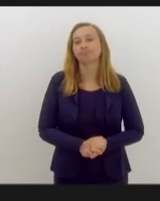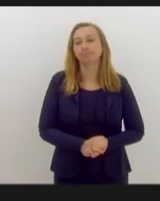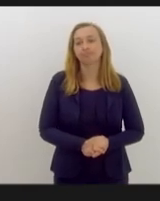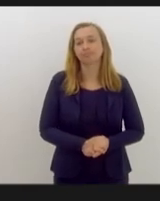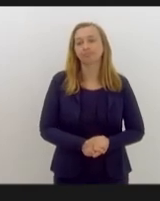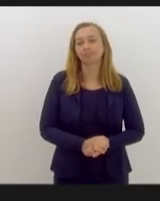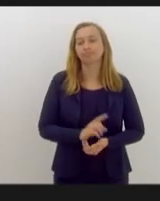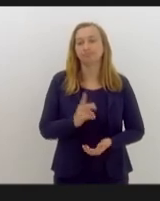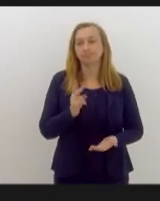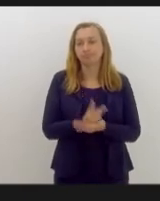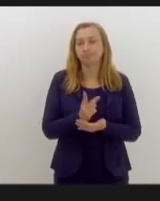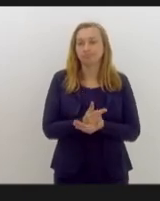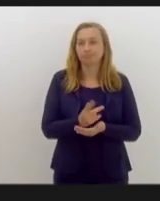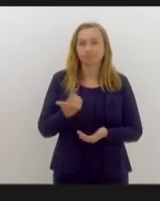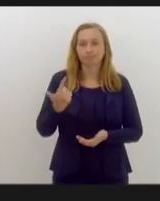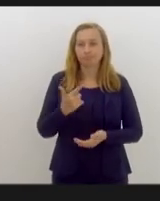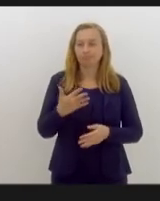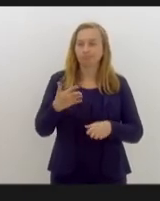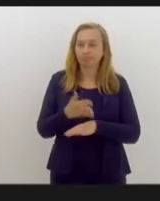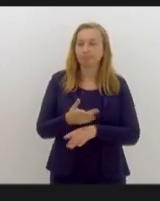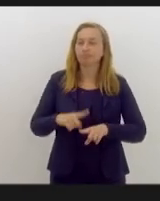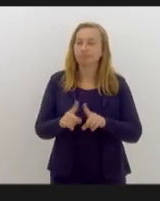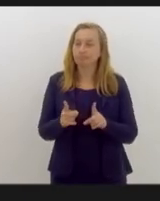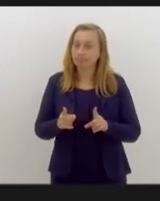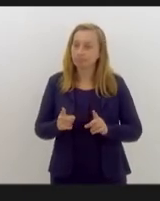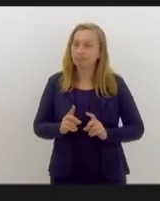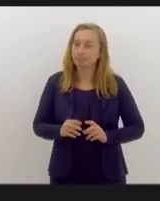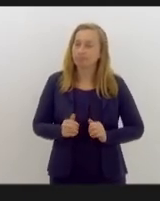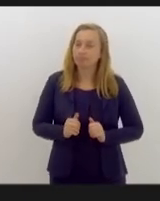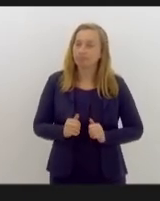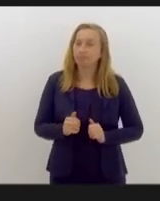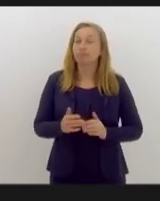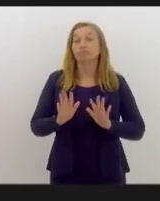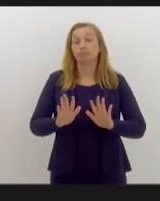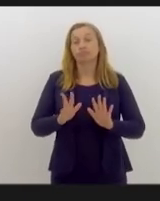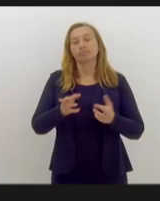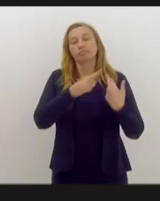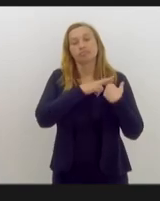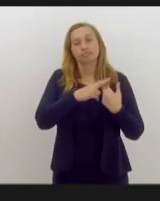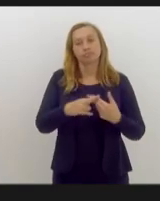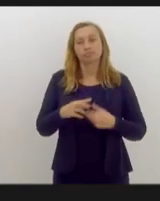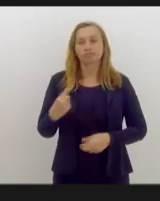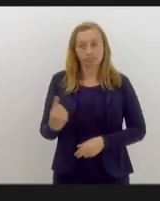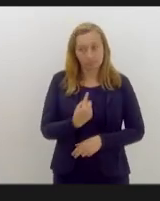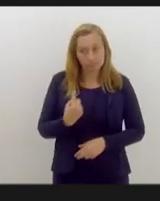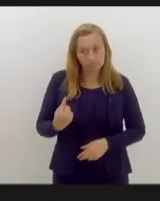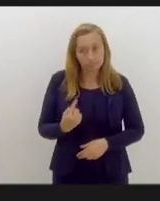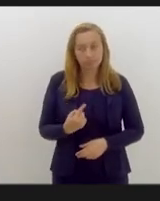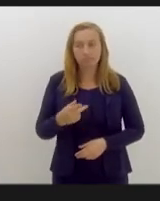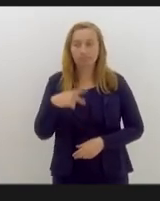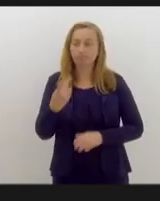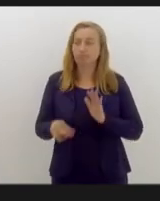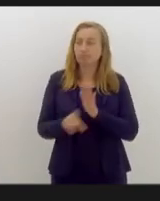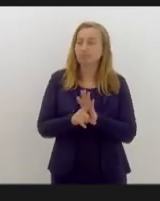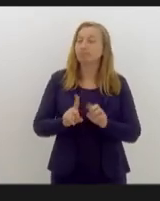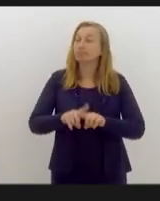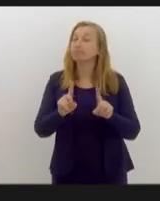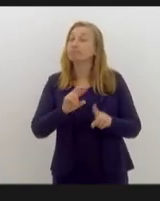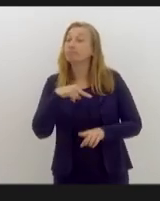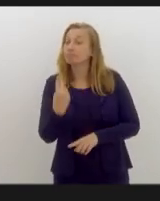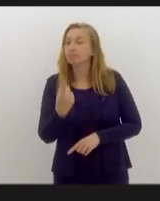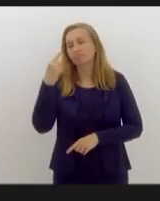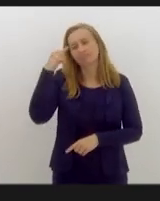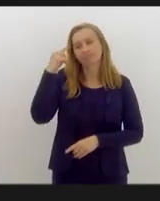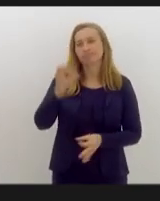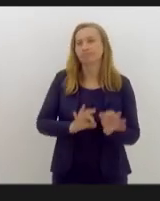gente não atingisse, a gente caminharia, mas isso implica também a nossa responsabilidade enquanto algo que a gente coloca na lei, ou se a gente pensa